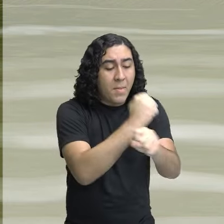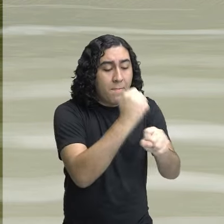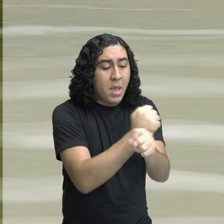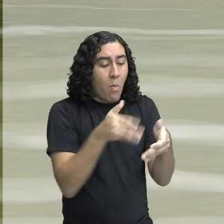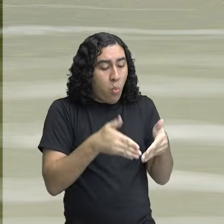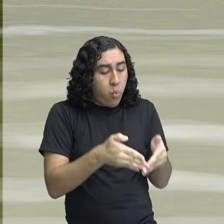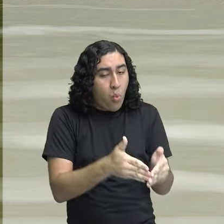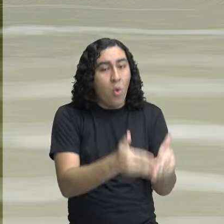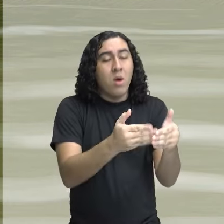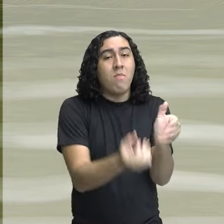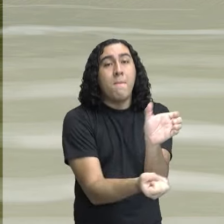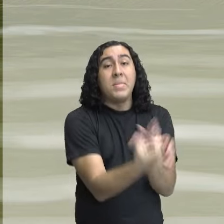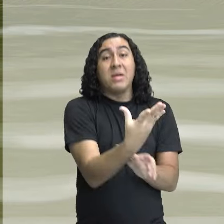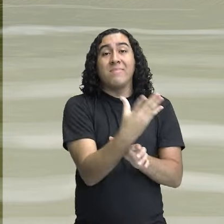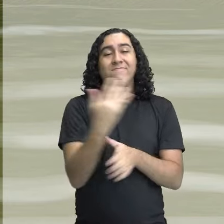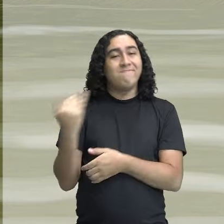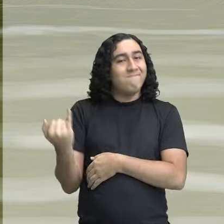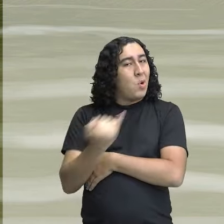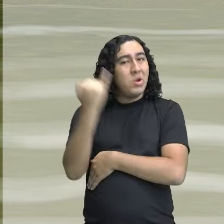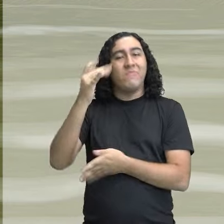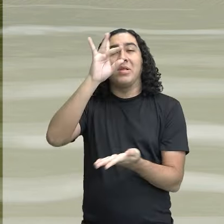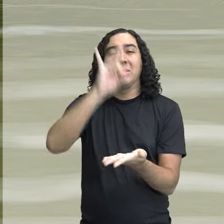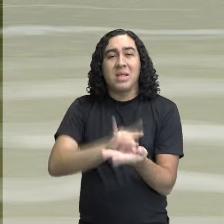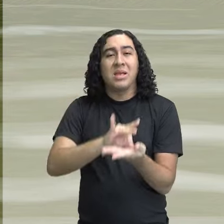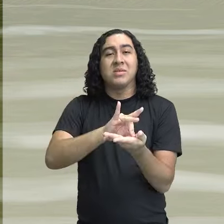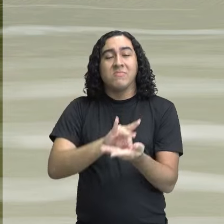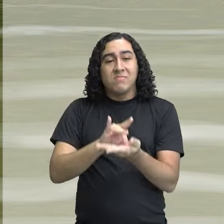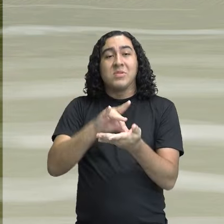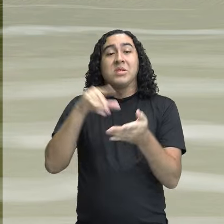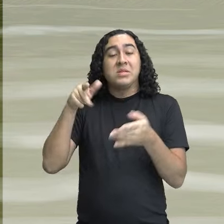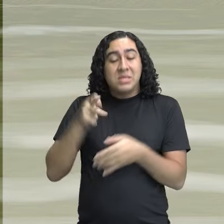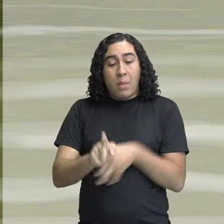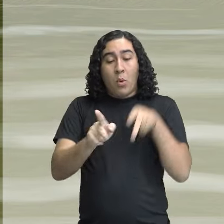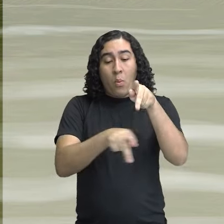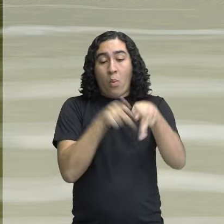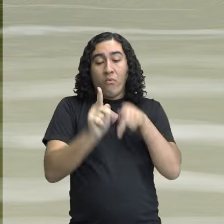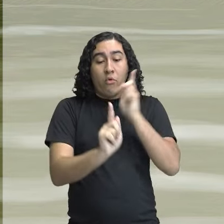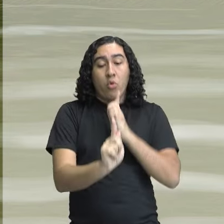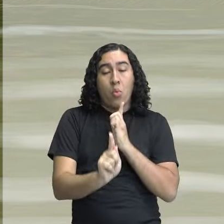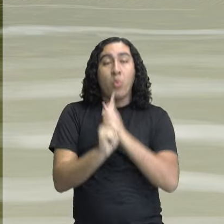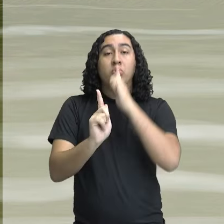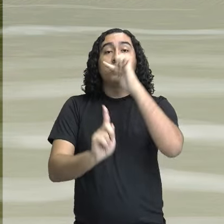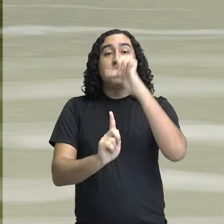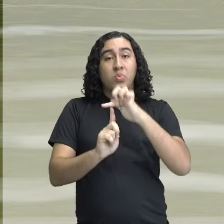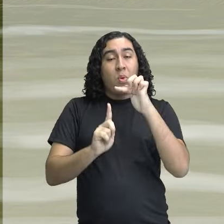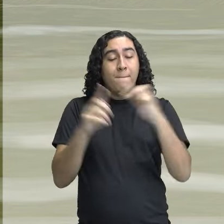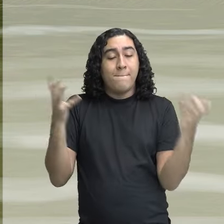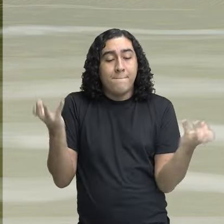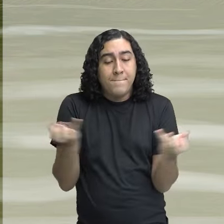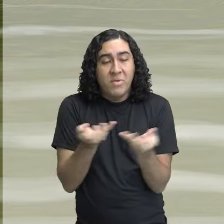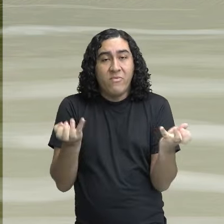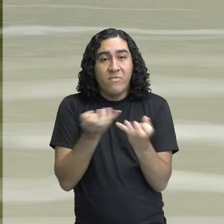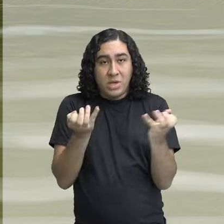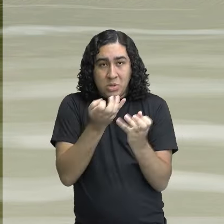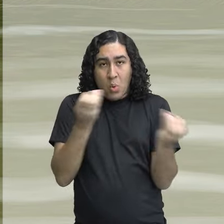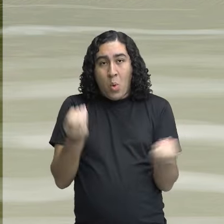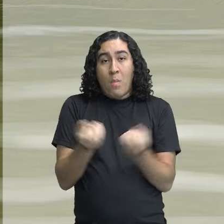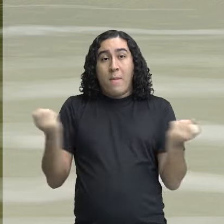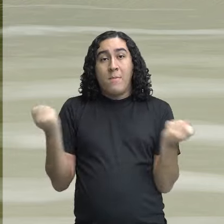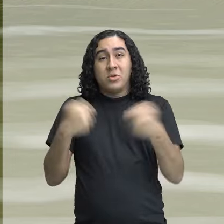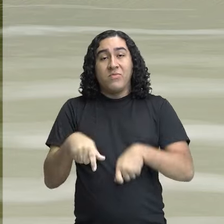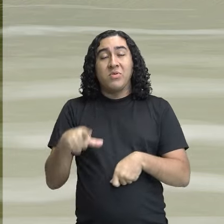foram fundamentais para que cada povo encontrasse o tipo perfeito de veículo para